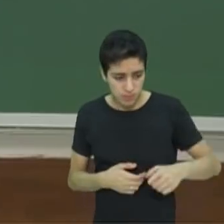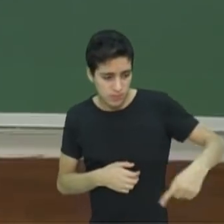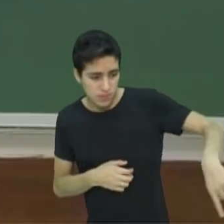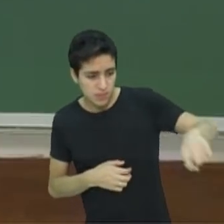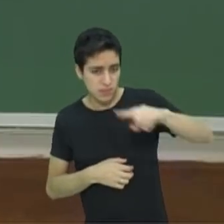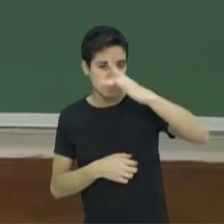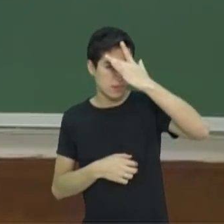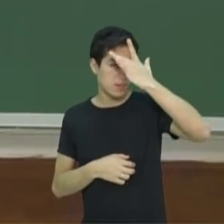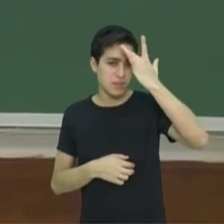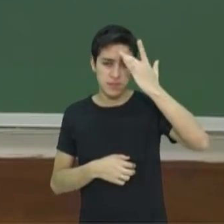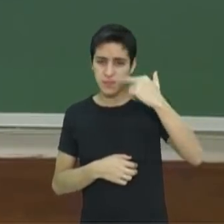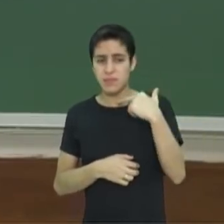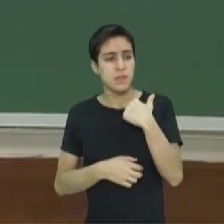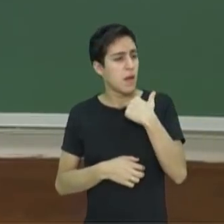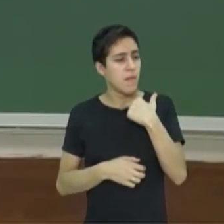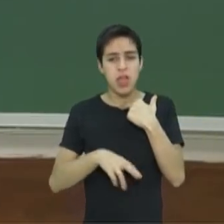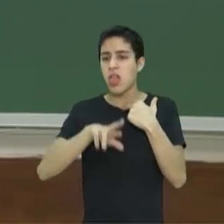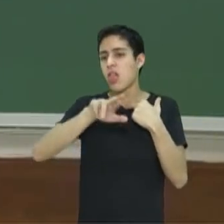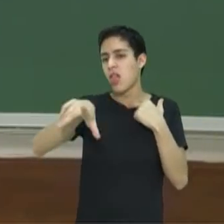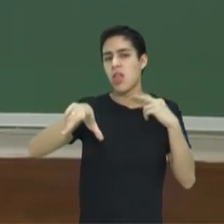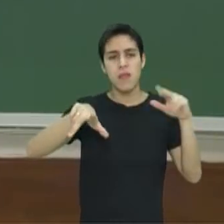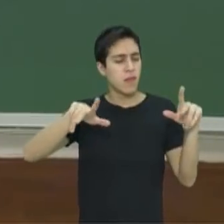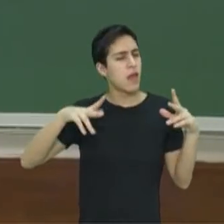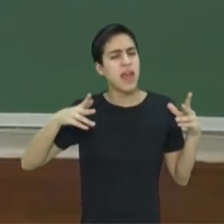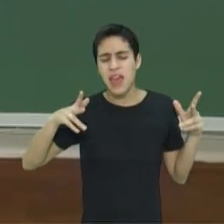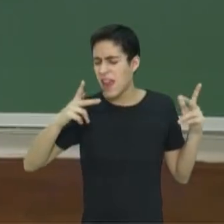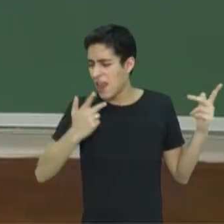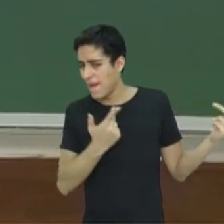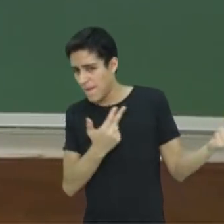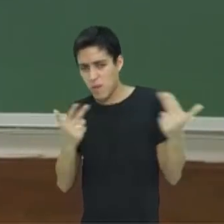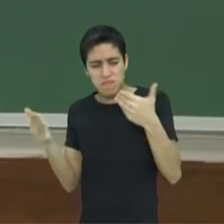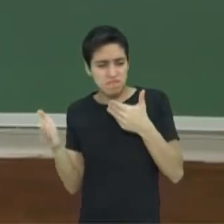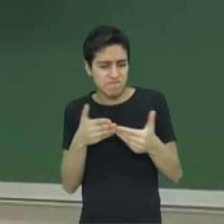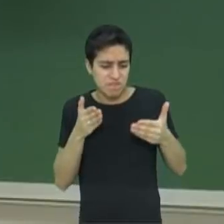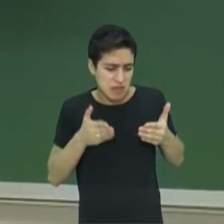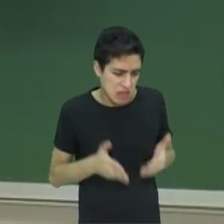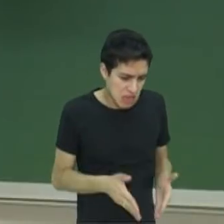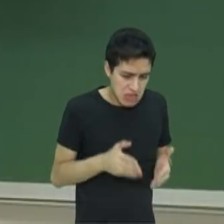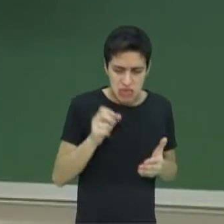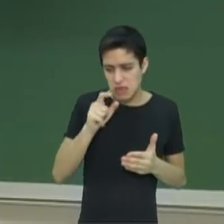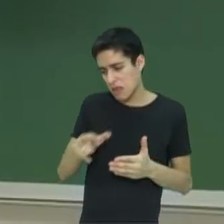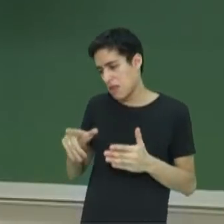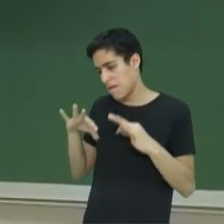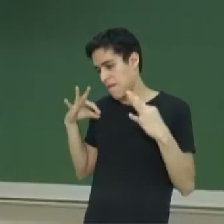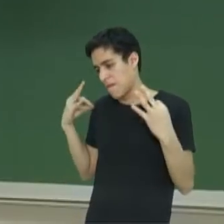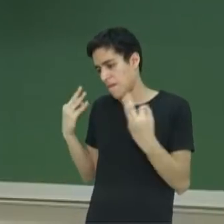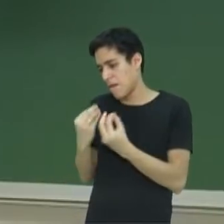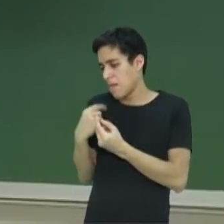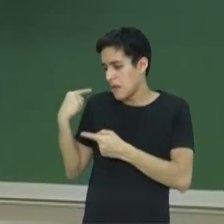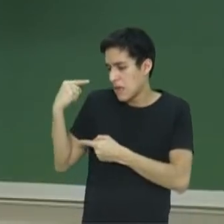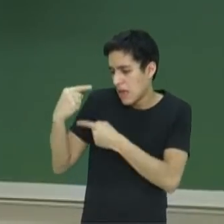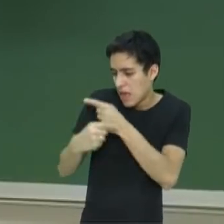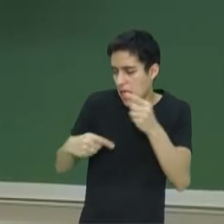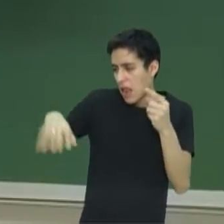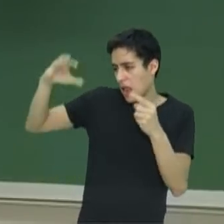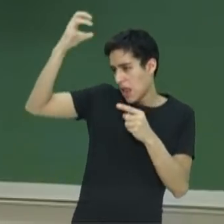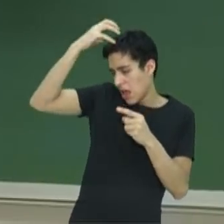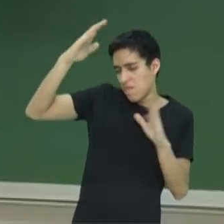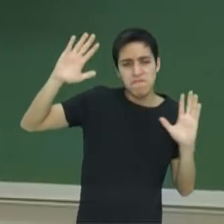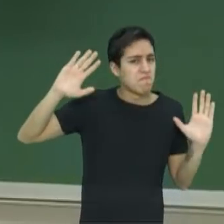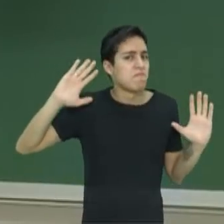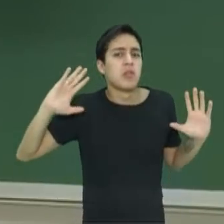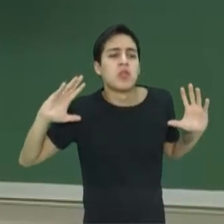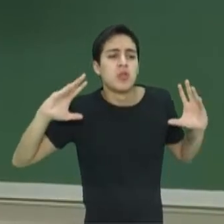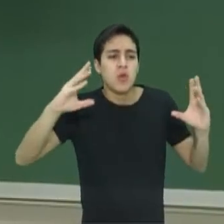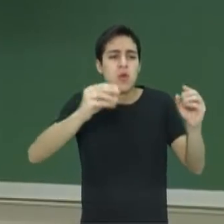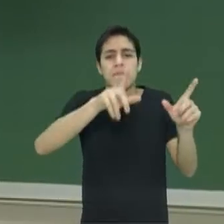ser considerado diferente, que todos eram iguais, independente do nascimento, da nobreza, se veio de berço ou não, que todos eram cidadãos,